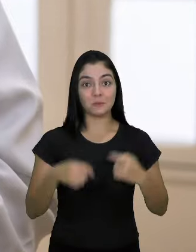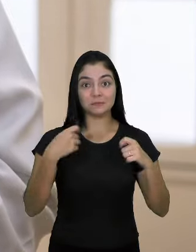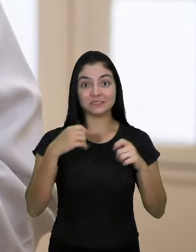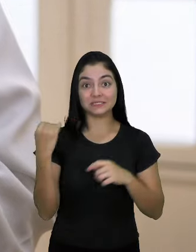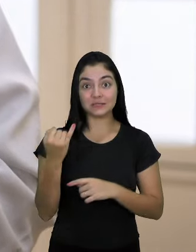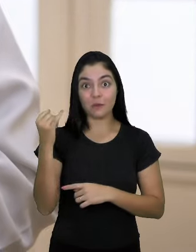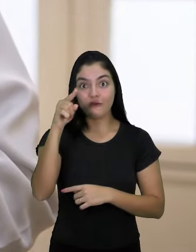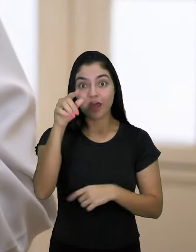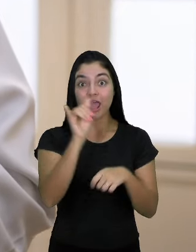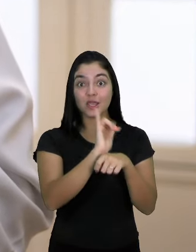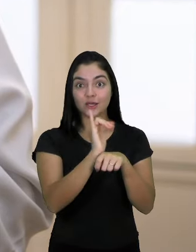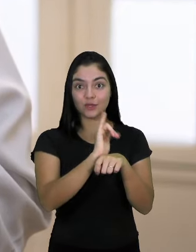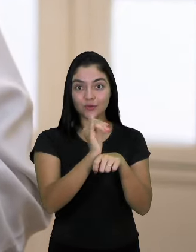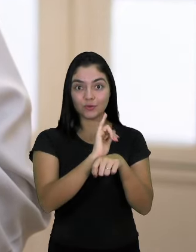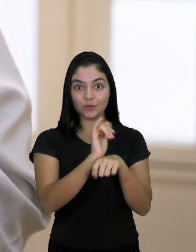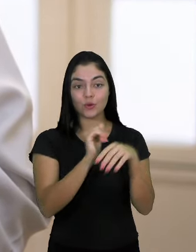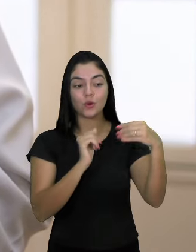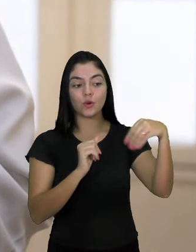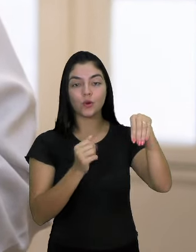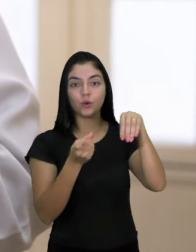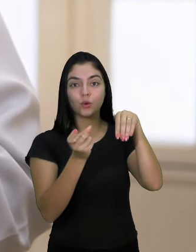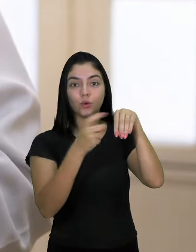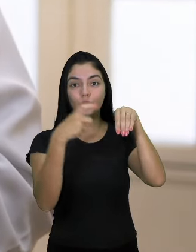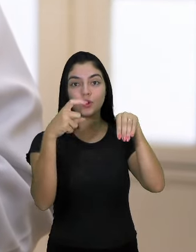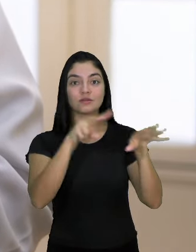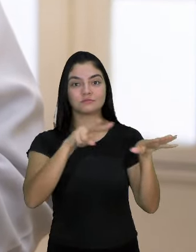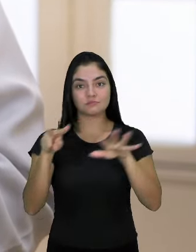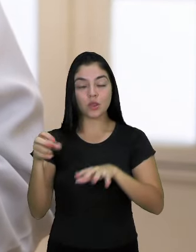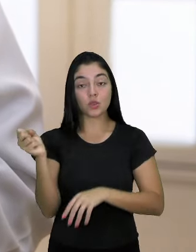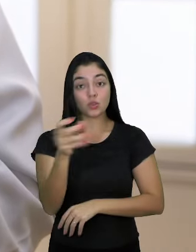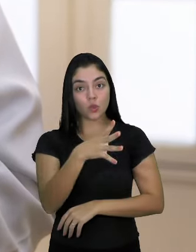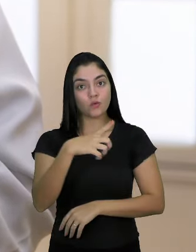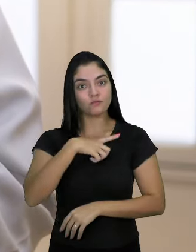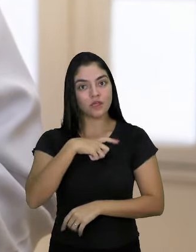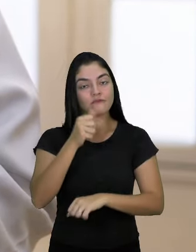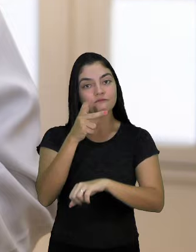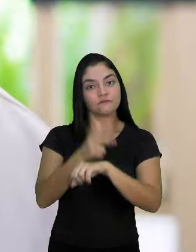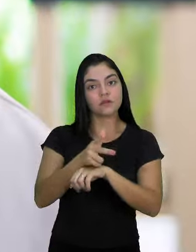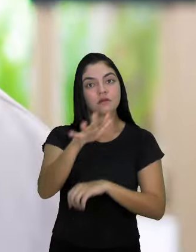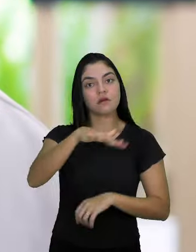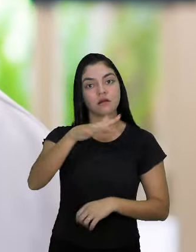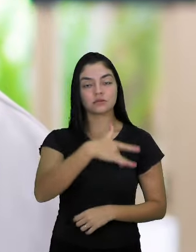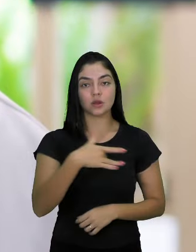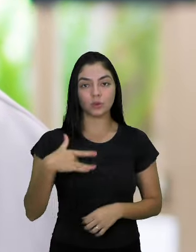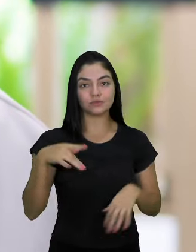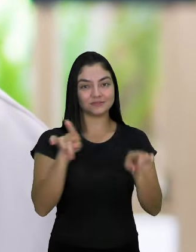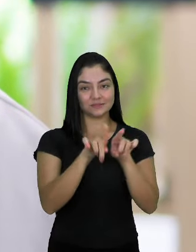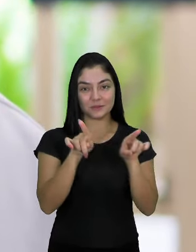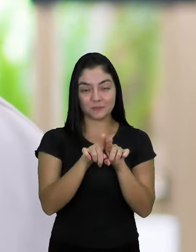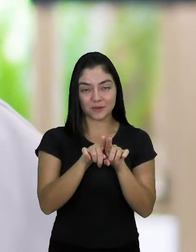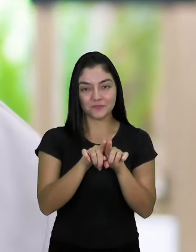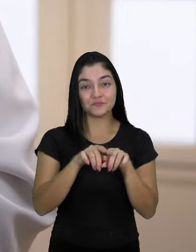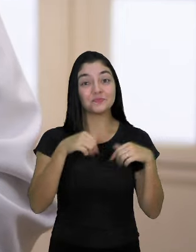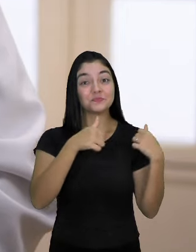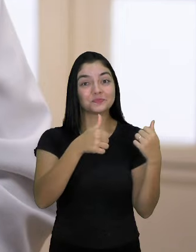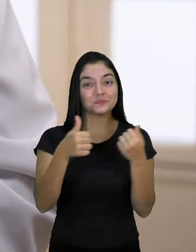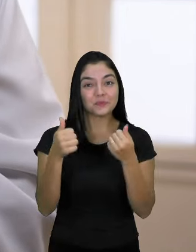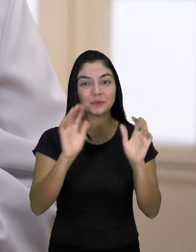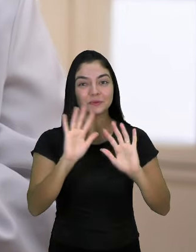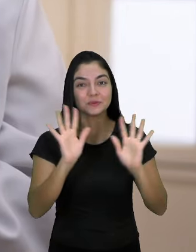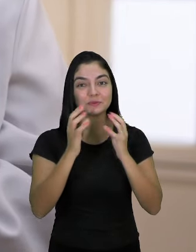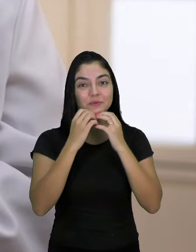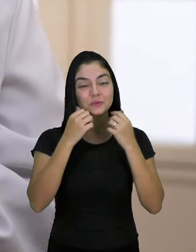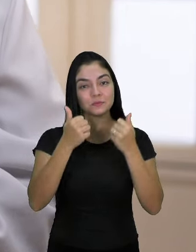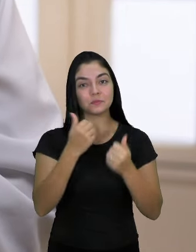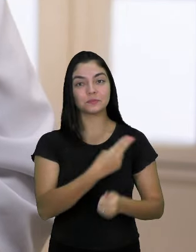Não se esqueça, se inscreva em nosso canal para receber mais vídeos como esse, também vídeos de saúde toda semana. Olá